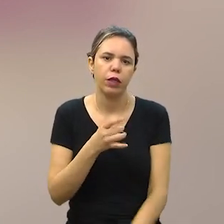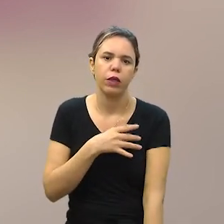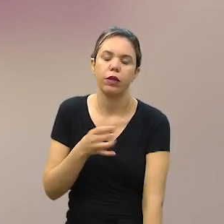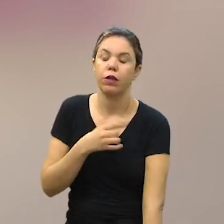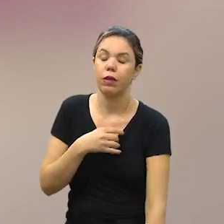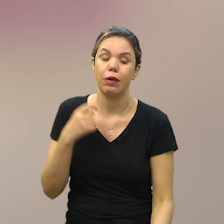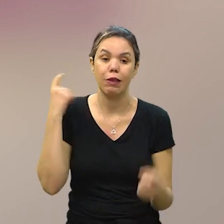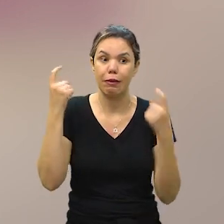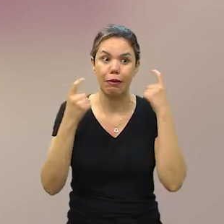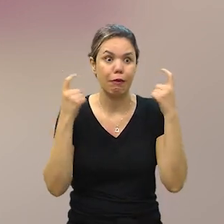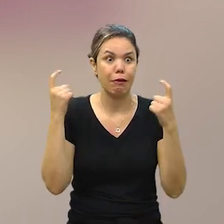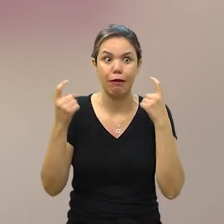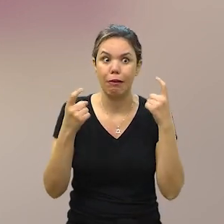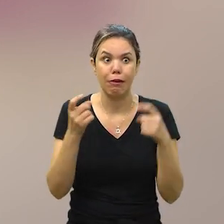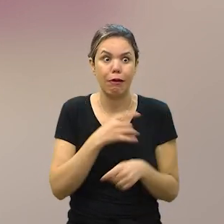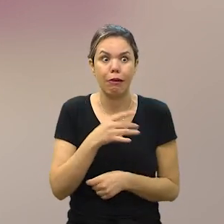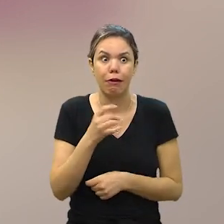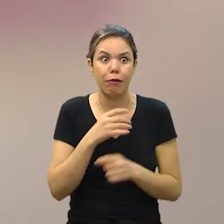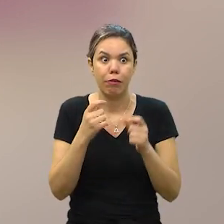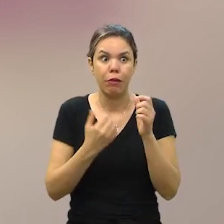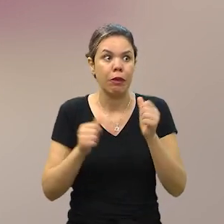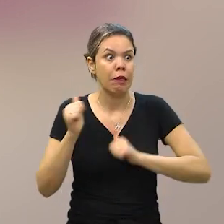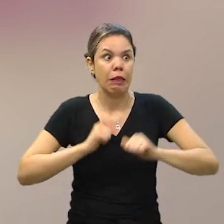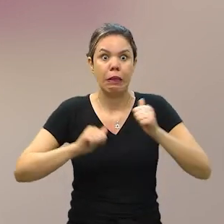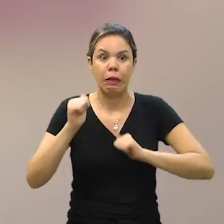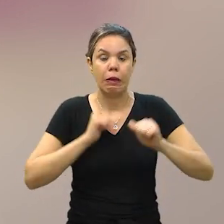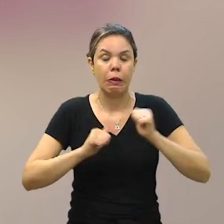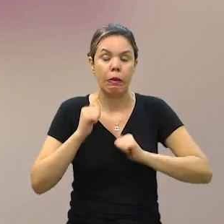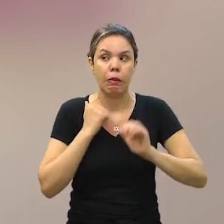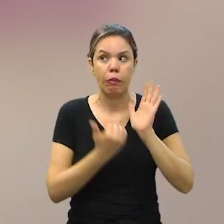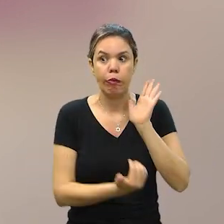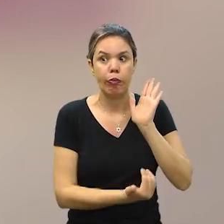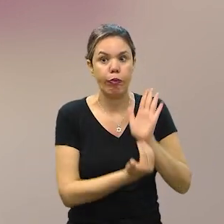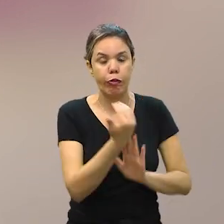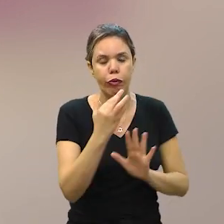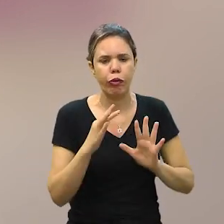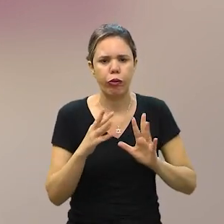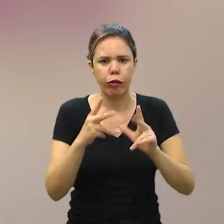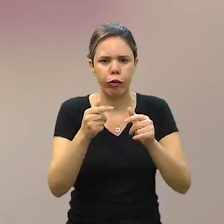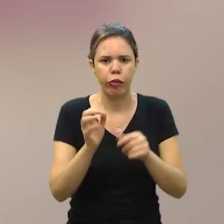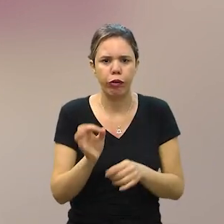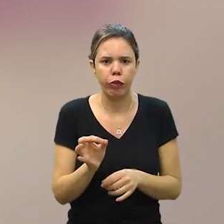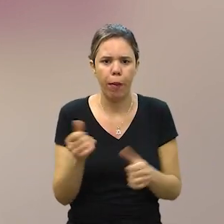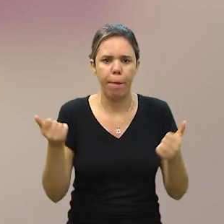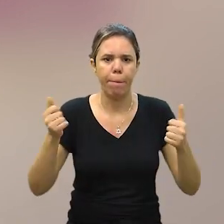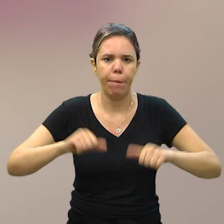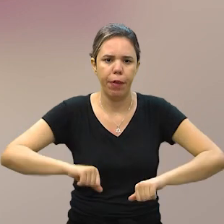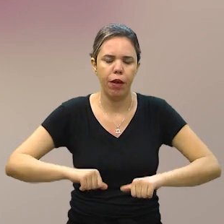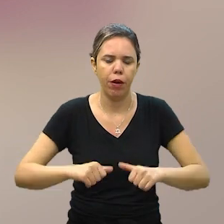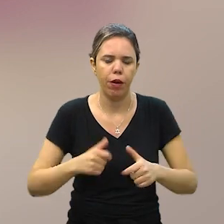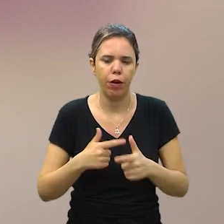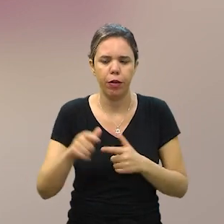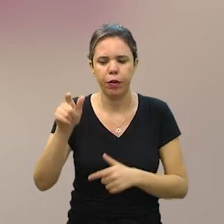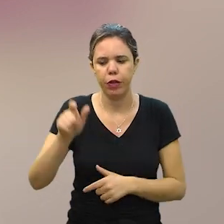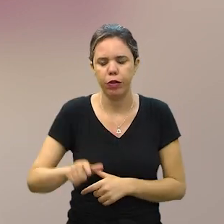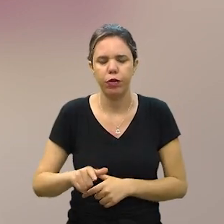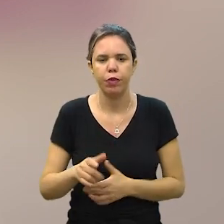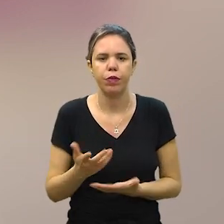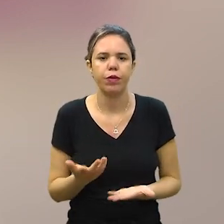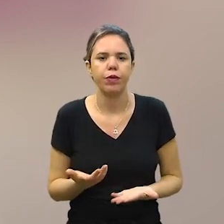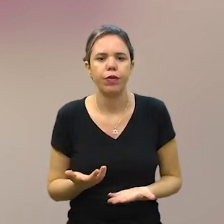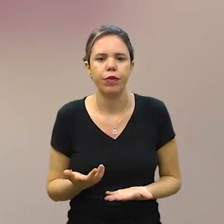uma síndrome do pânico, um excesso de ansiedade, isso tudo com certeza piora o quadro da